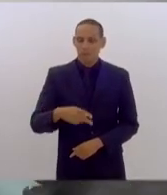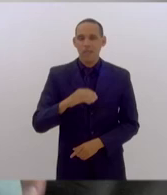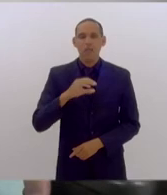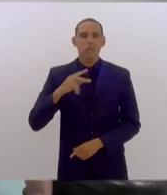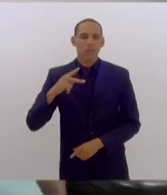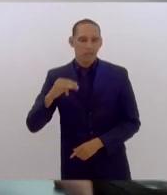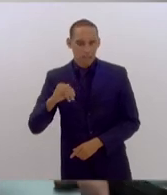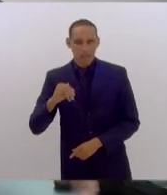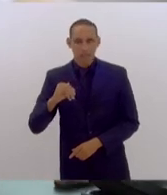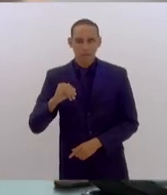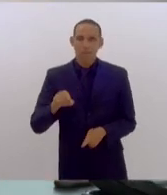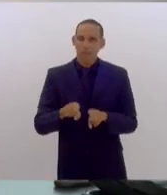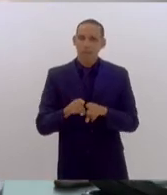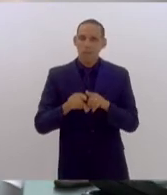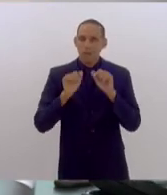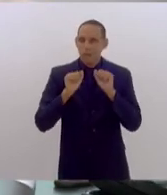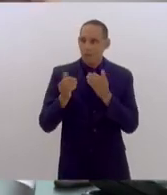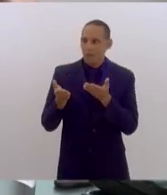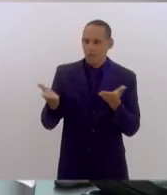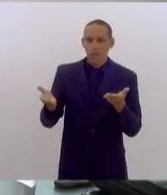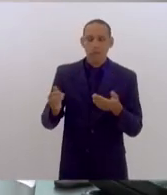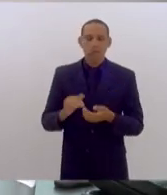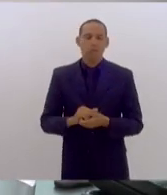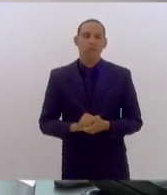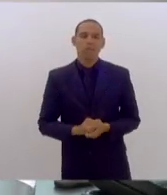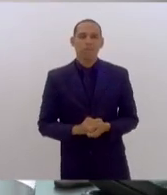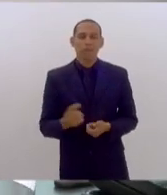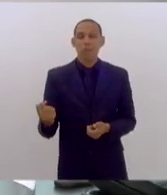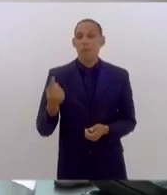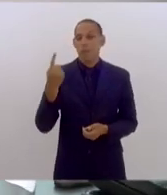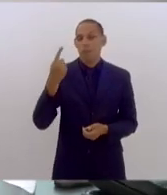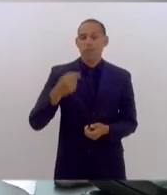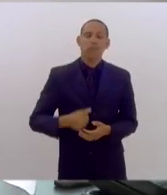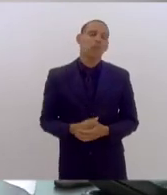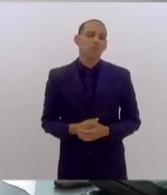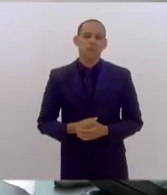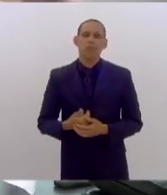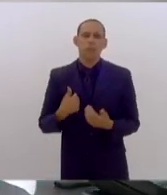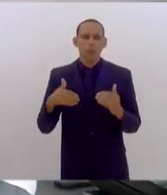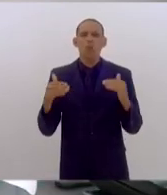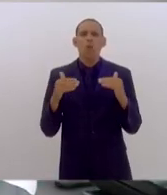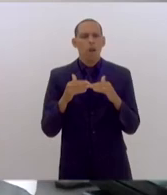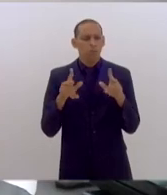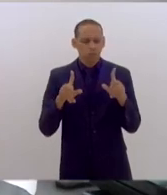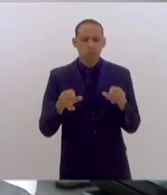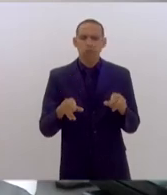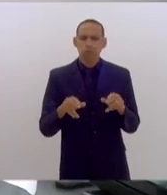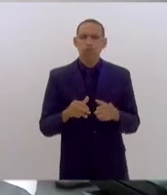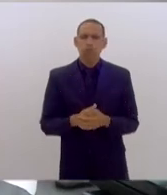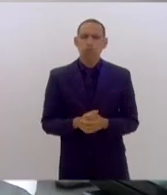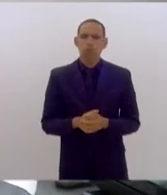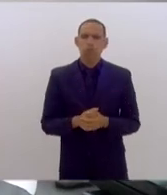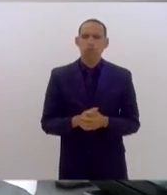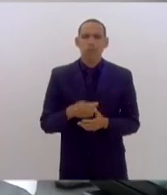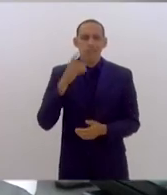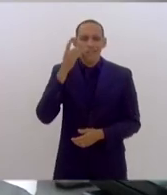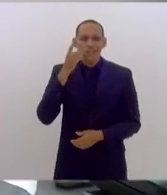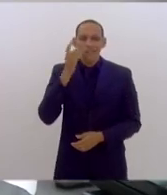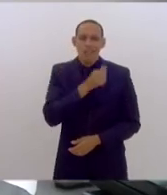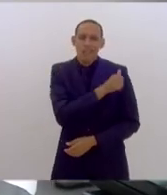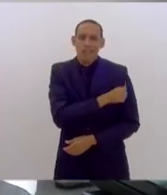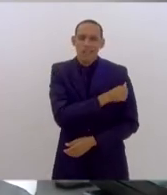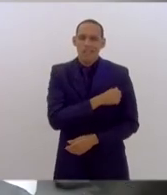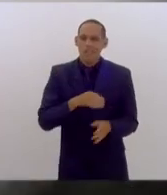CPI a todas as assessorias Primeiro lugar eu também concordo com esse encaminhamento para defender a região também